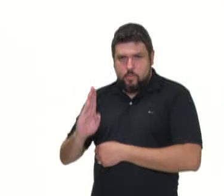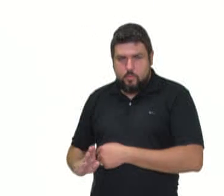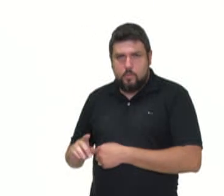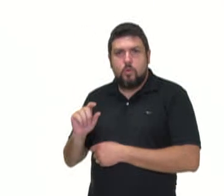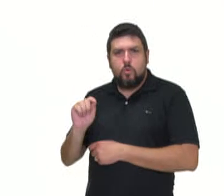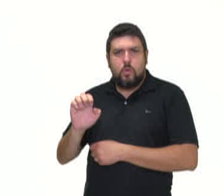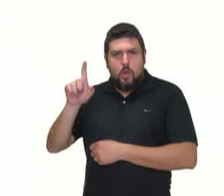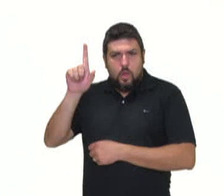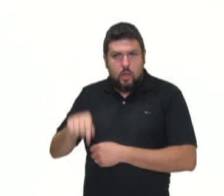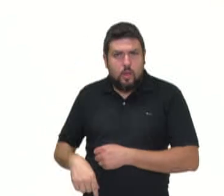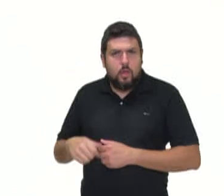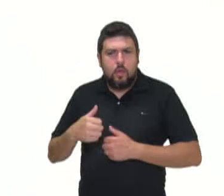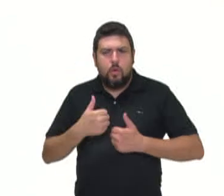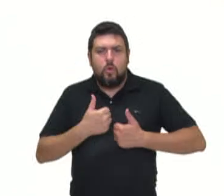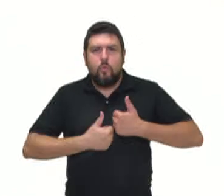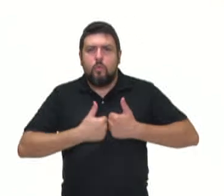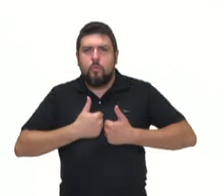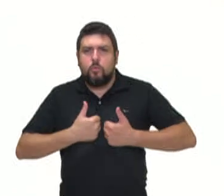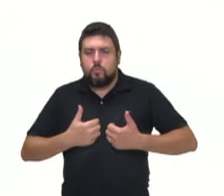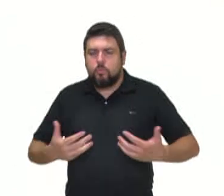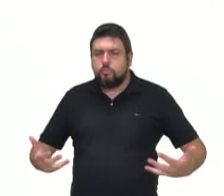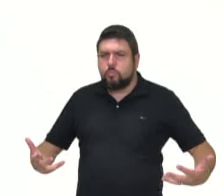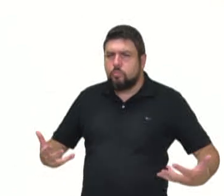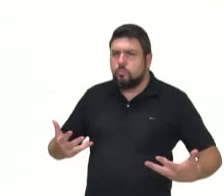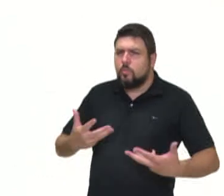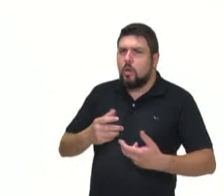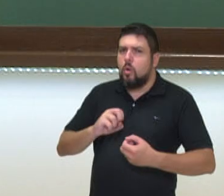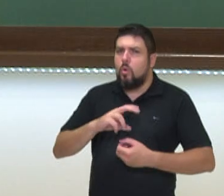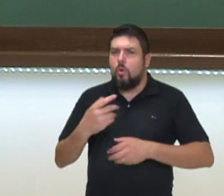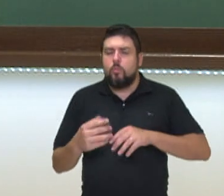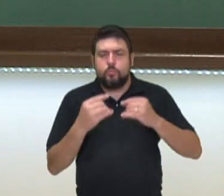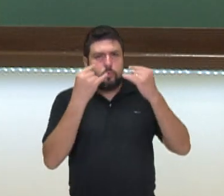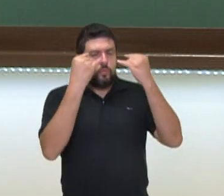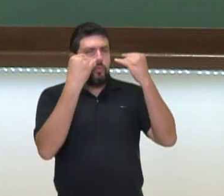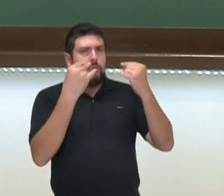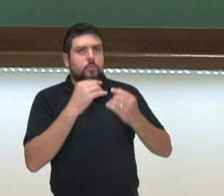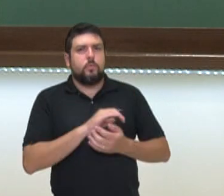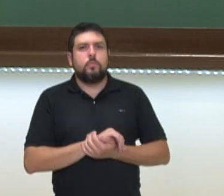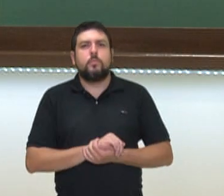futebol arte ou espetáculo. Agora vamos começar